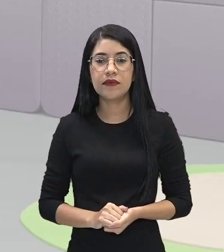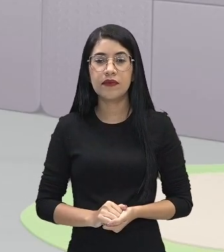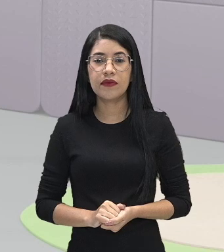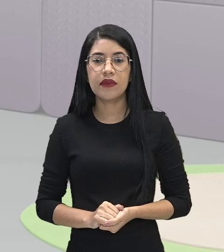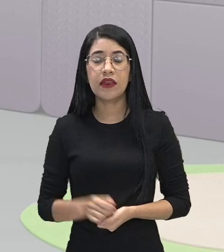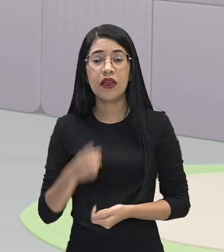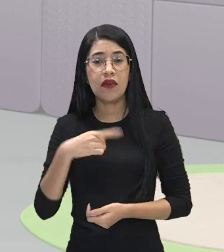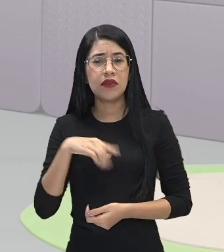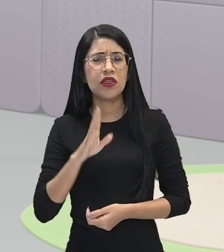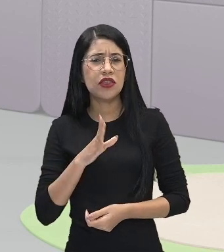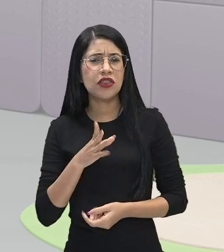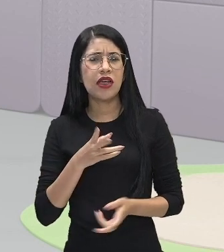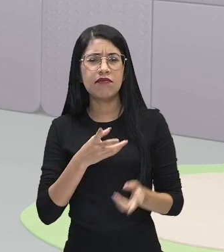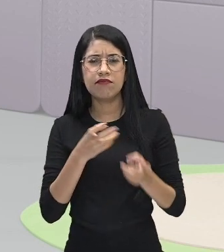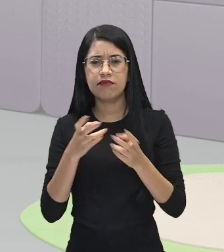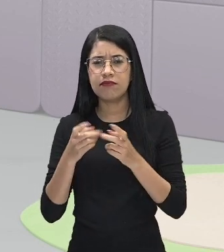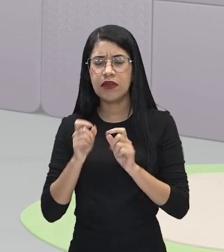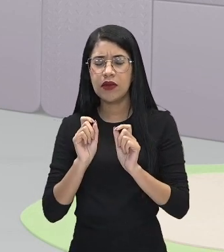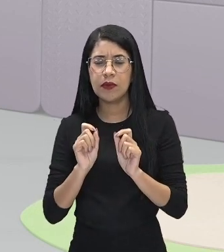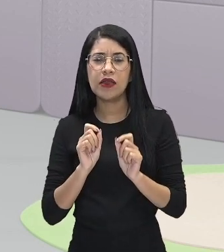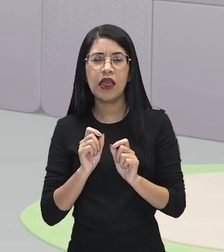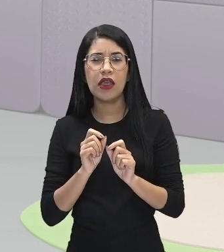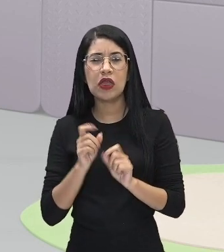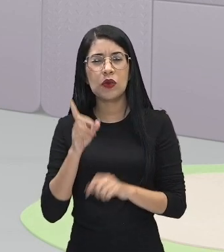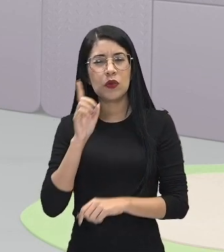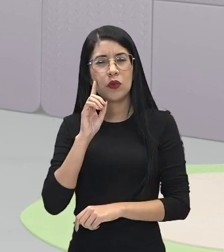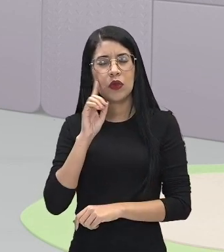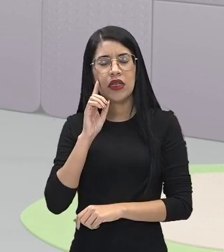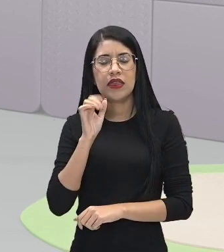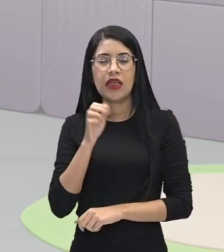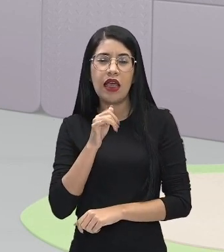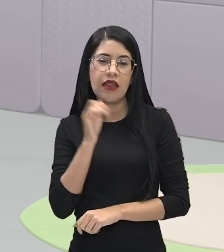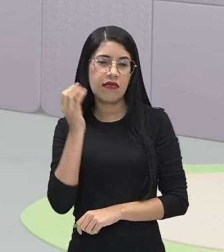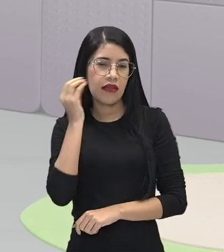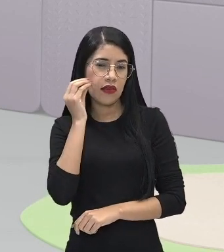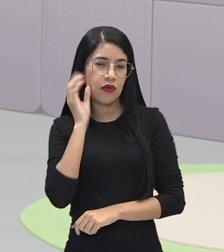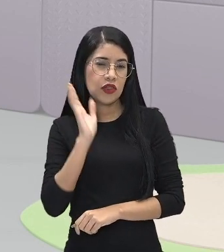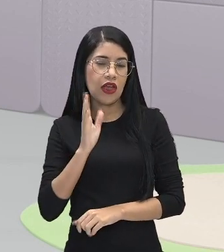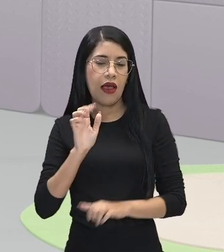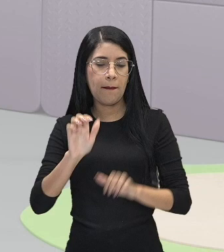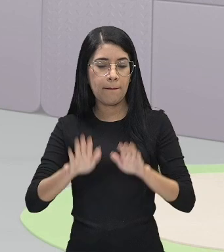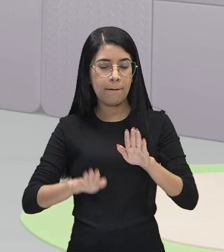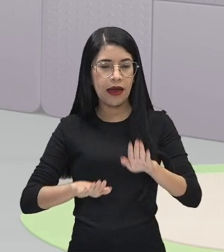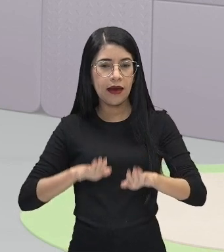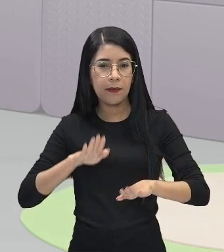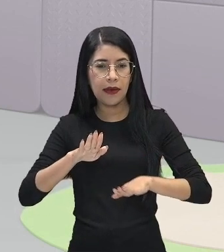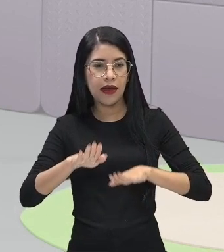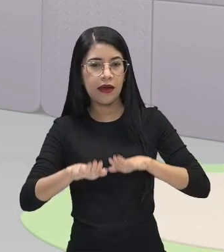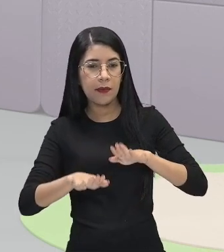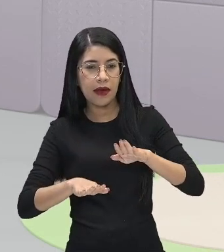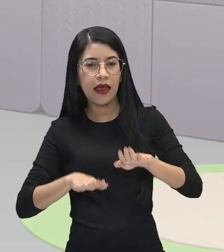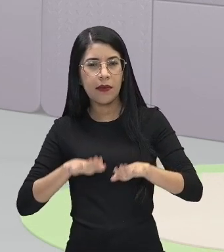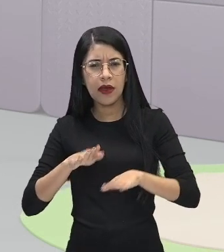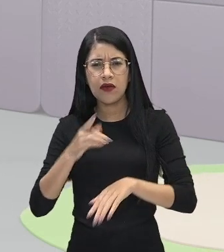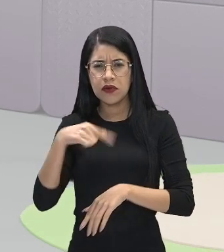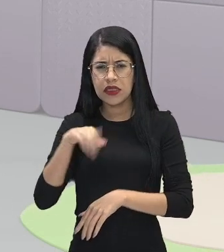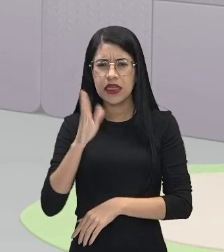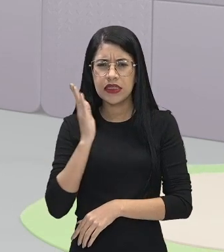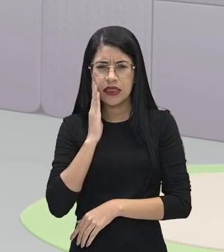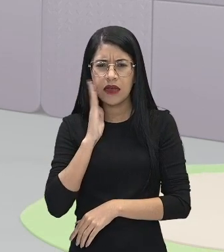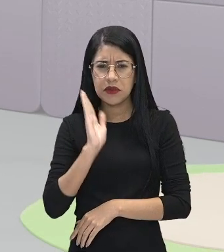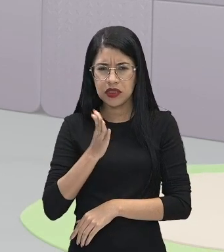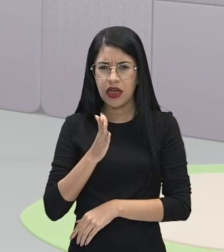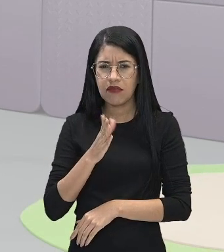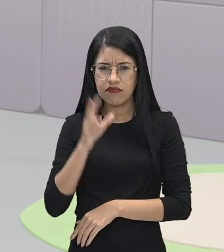você já deve aí ter algum dia, né, tentado andar de bicicleta, por exemplo. Será que você sabe andar de bicicleta? Será que você